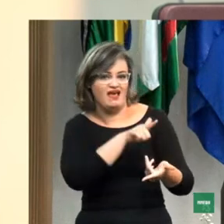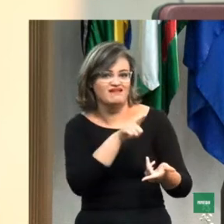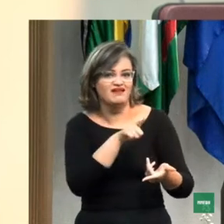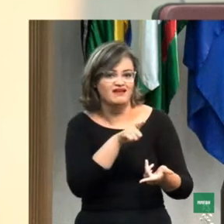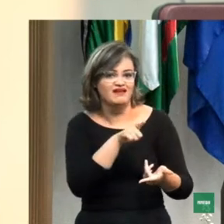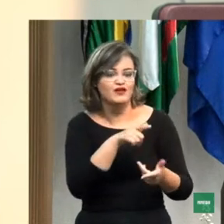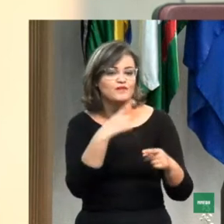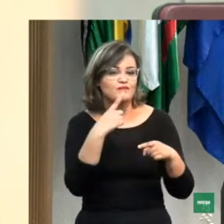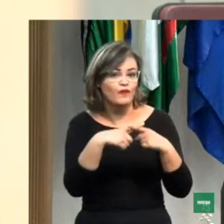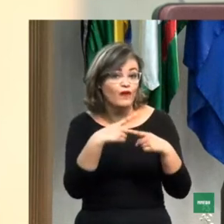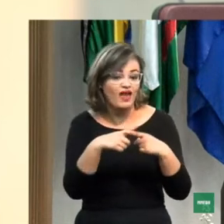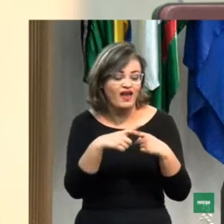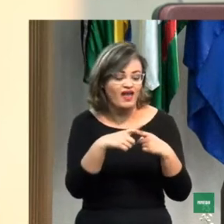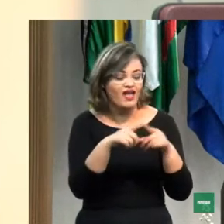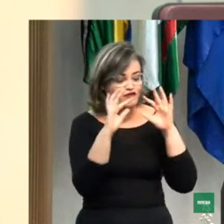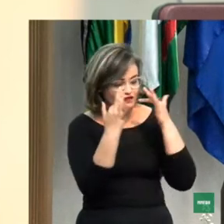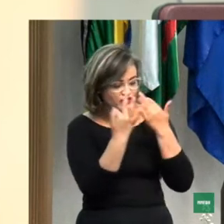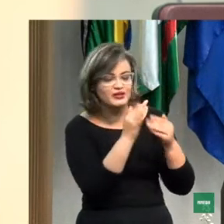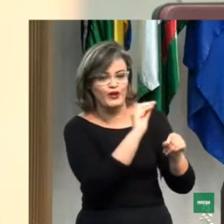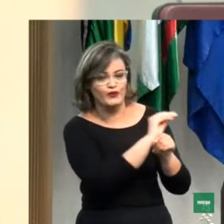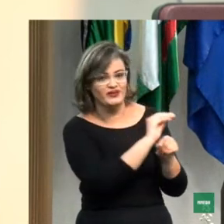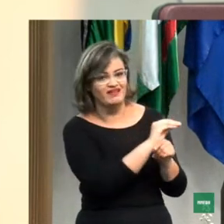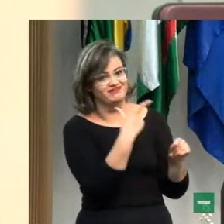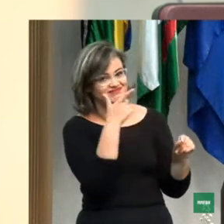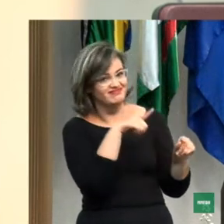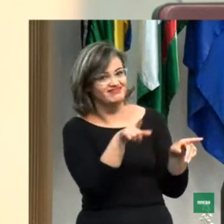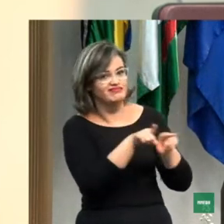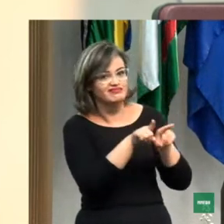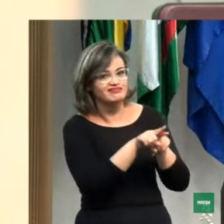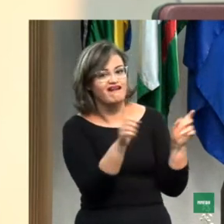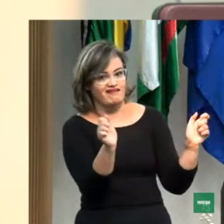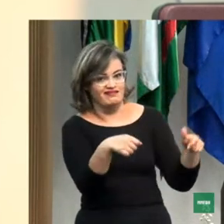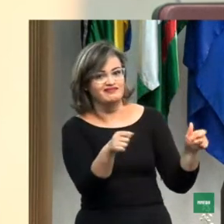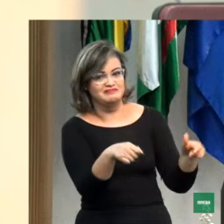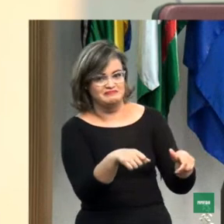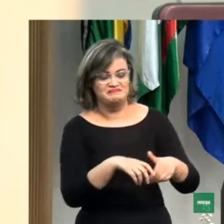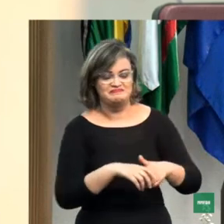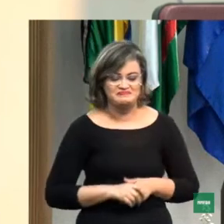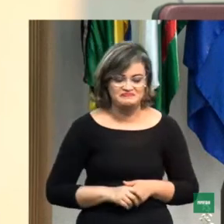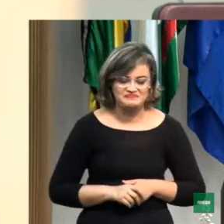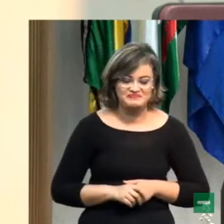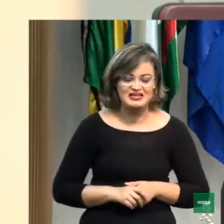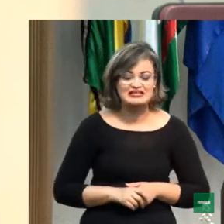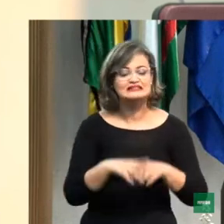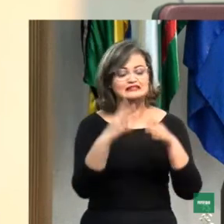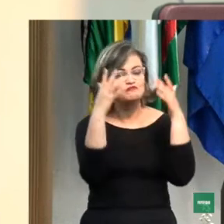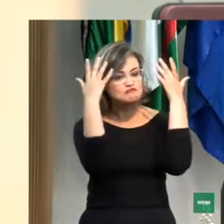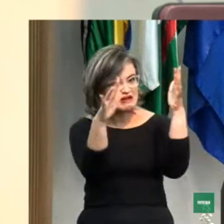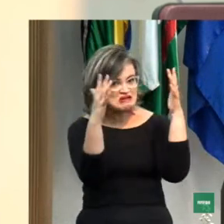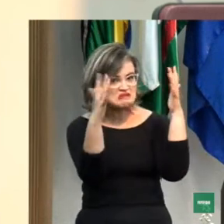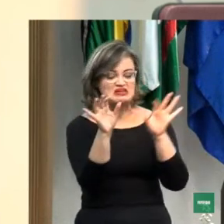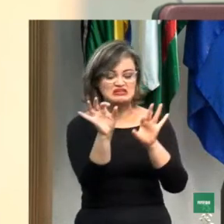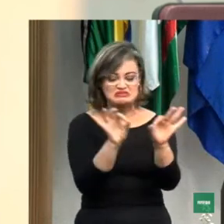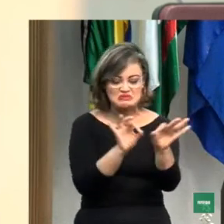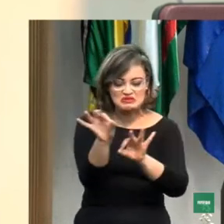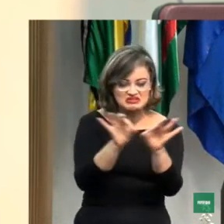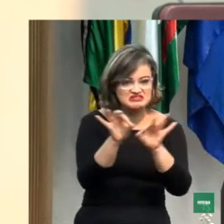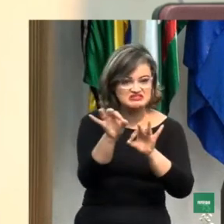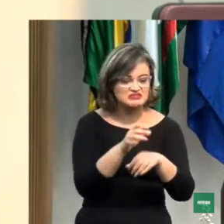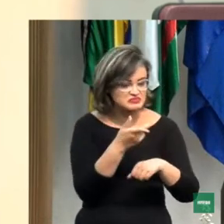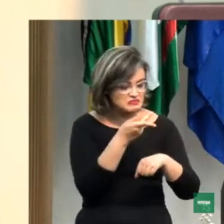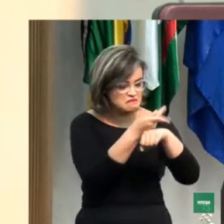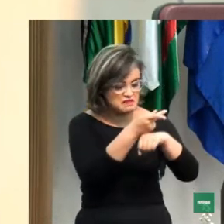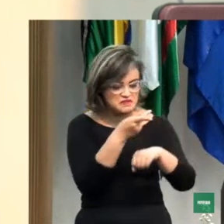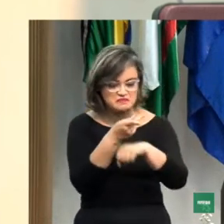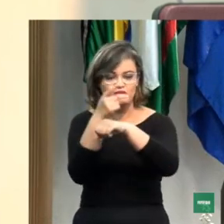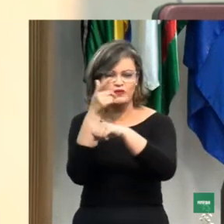o tempo da família e as suas obrigações. Parabéns às organizações premiadas pelo esforço